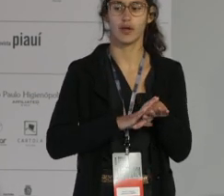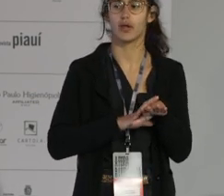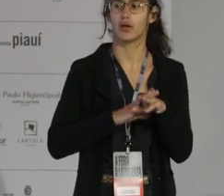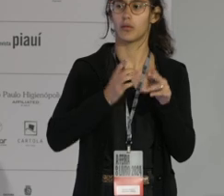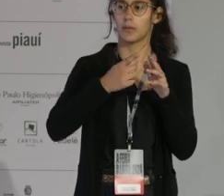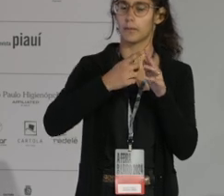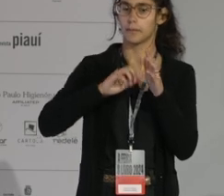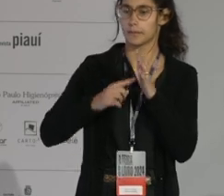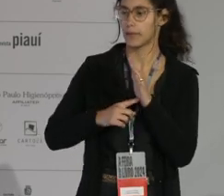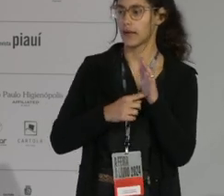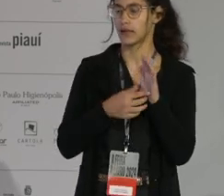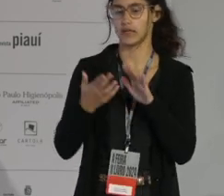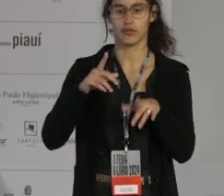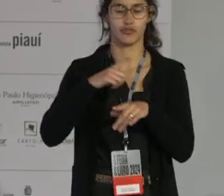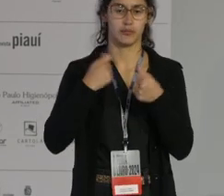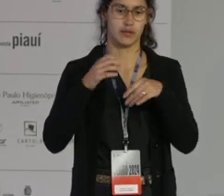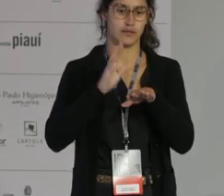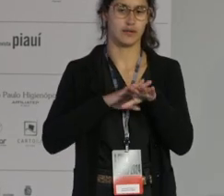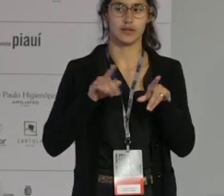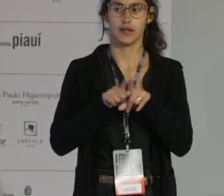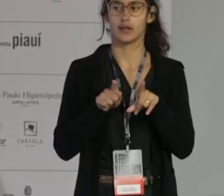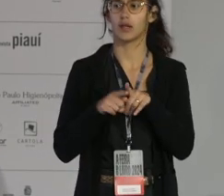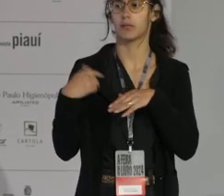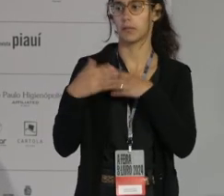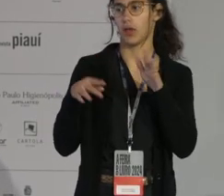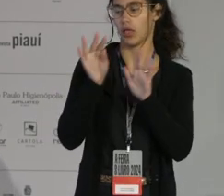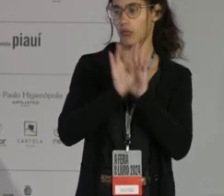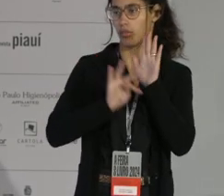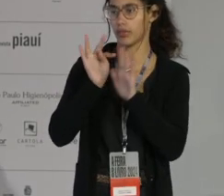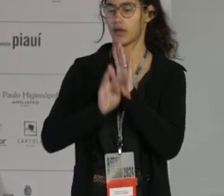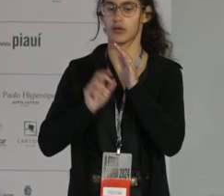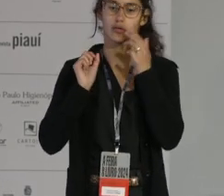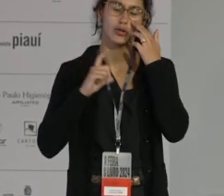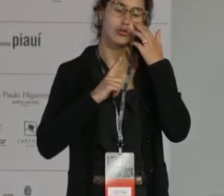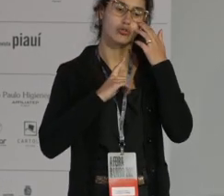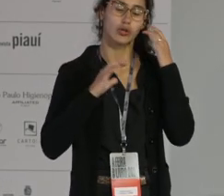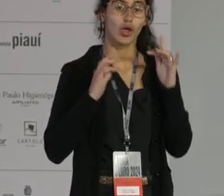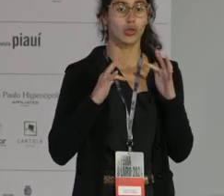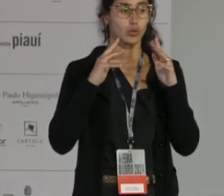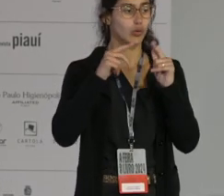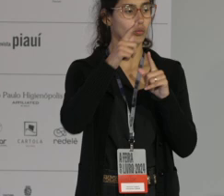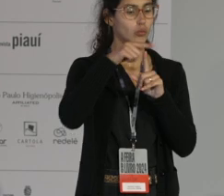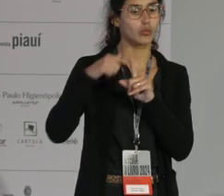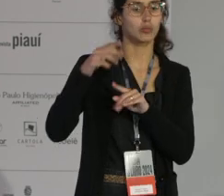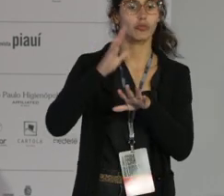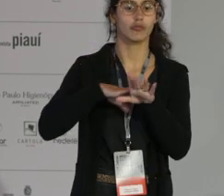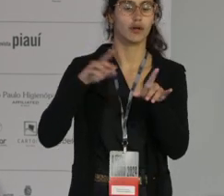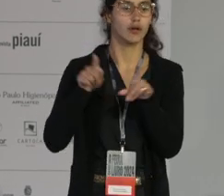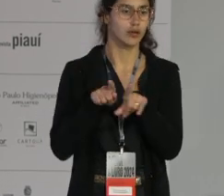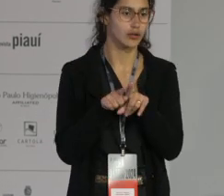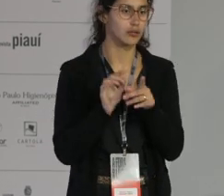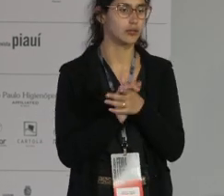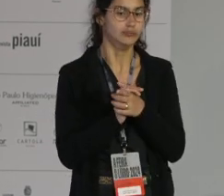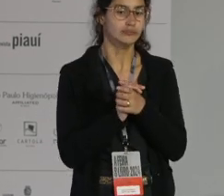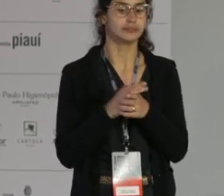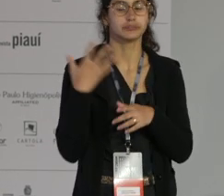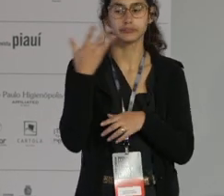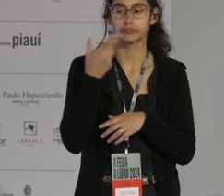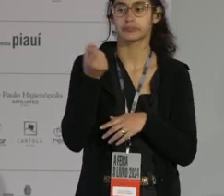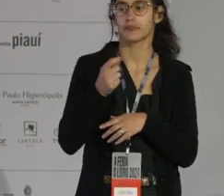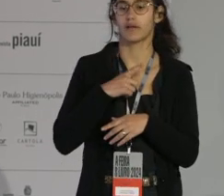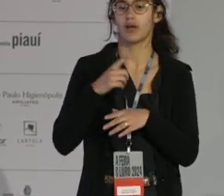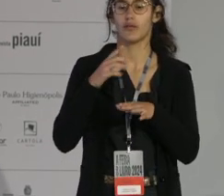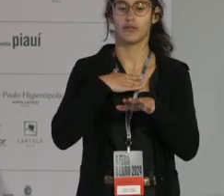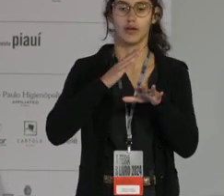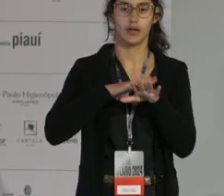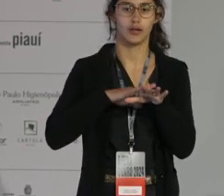máquina. E esses dias eu tive que fazer, vamos dizer, uma edição de um texto que tinha todo tipo sido feito, vamos dizer, sei lá, por IA,